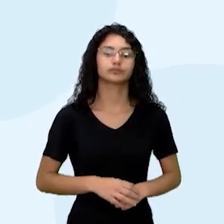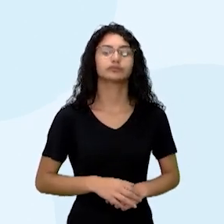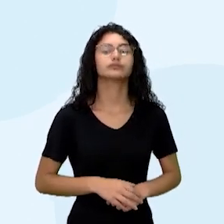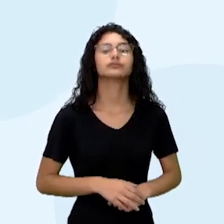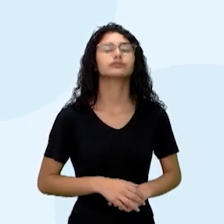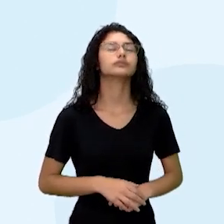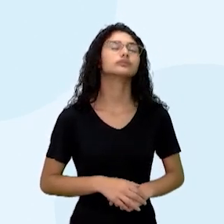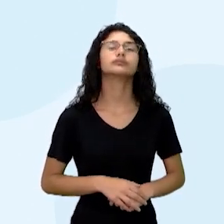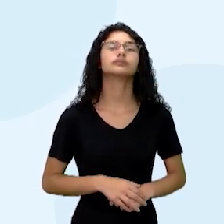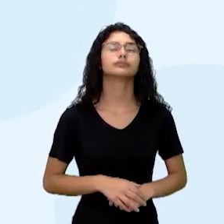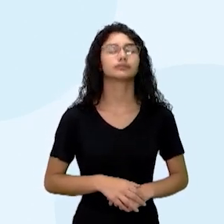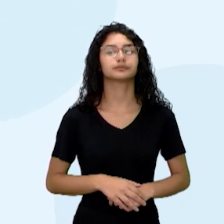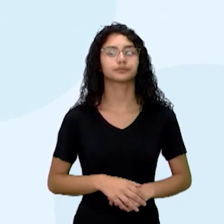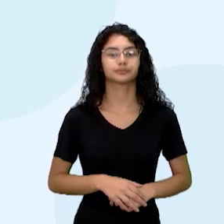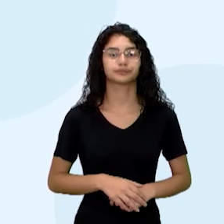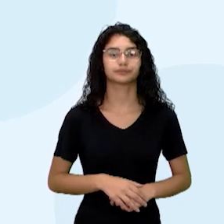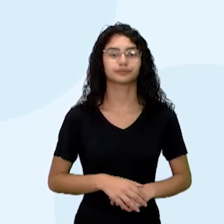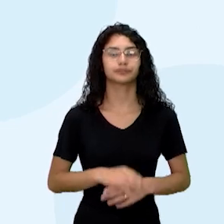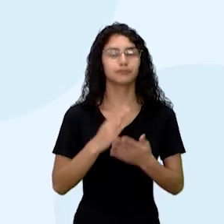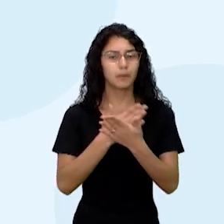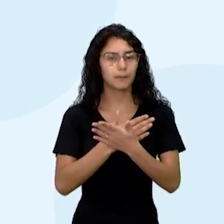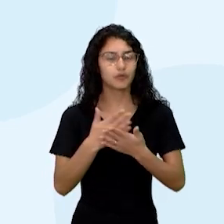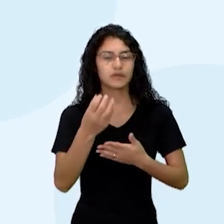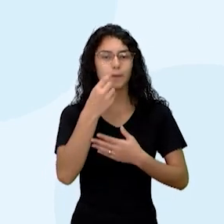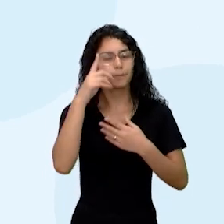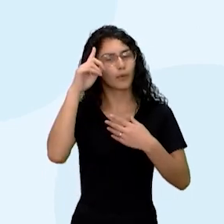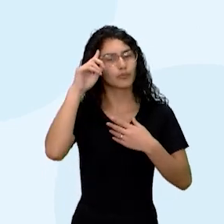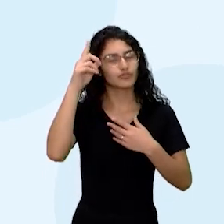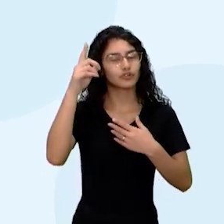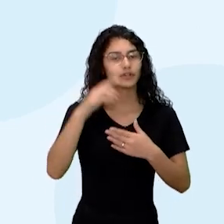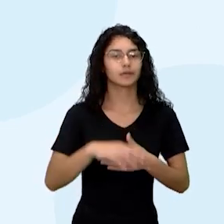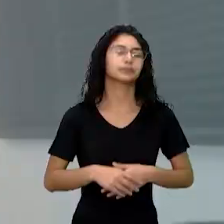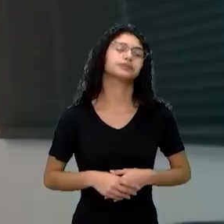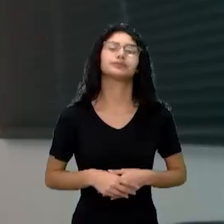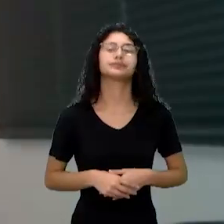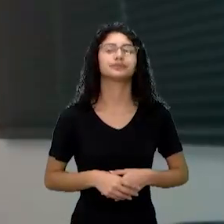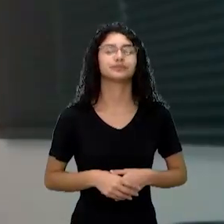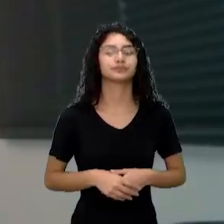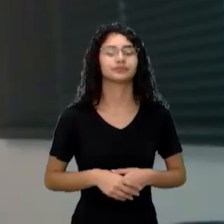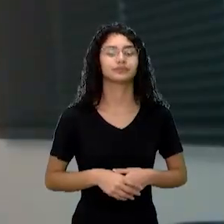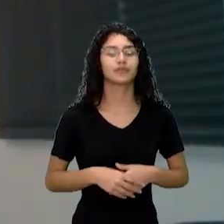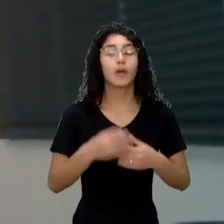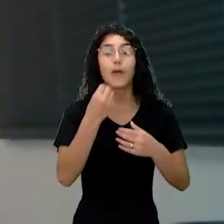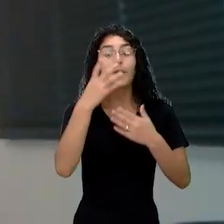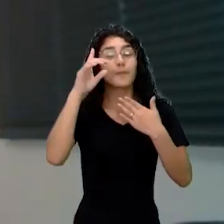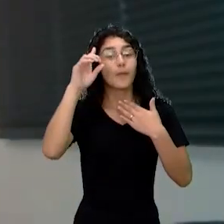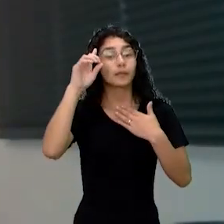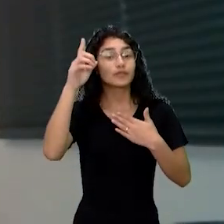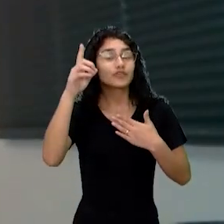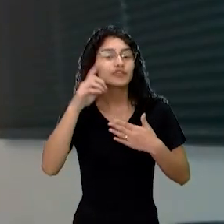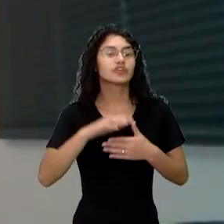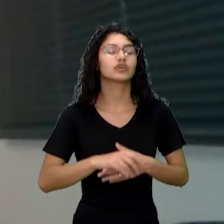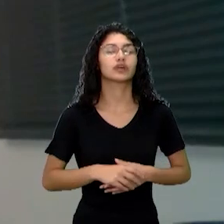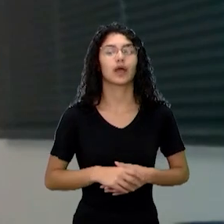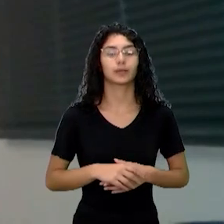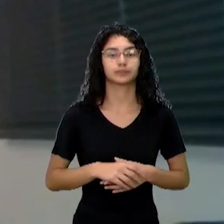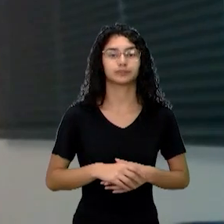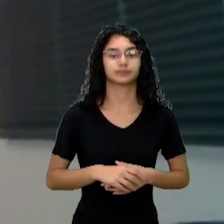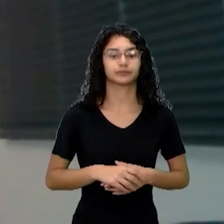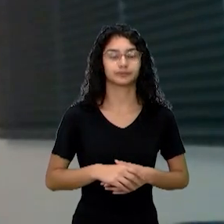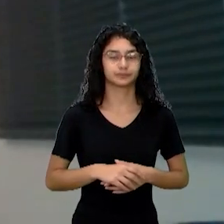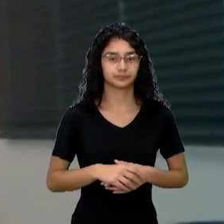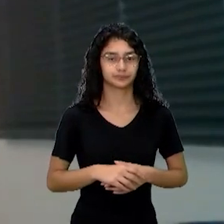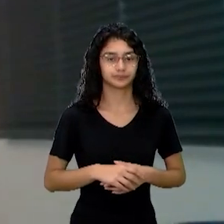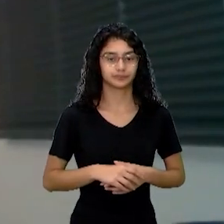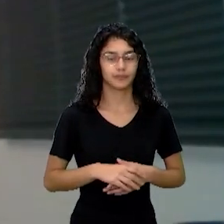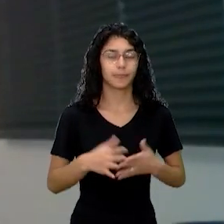@DeniseArantesBrerro. Denise, a palavra é sua. Bom dia, seja bem-vinda e muito obrigado. Bom dia, Jefferson. Bom dia,